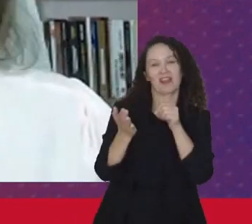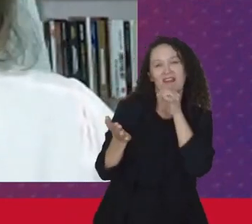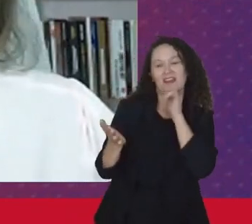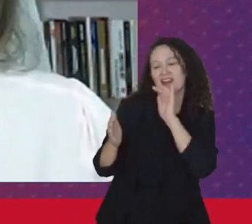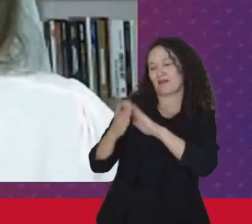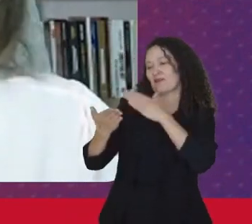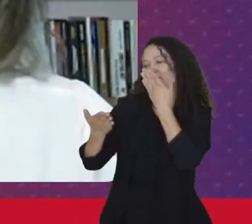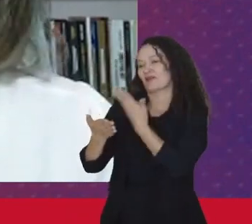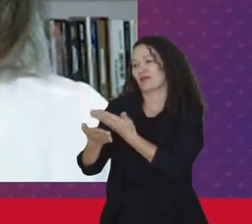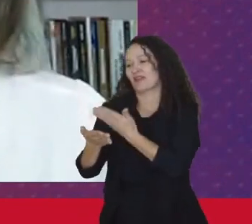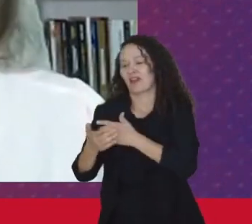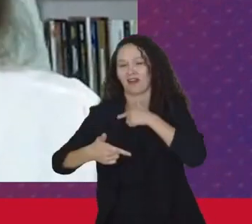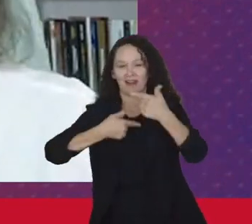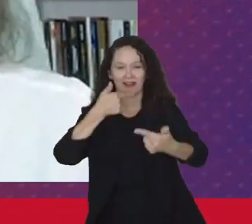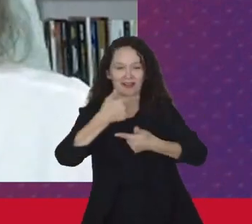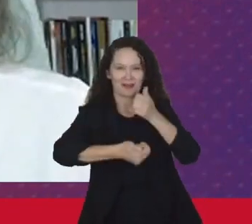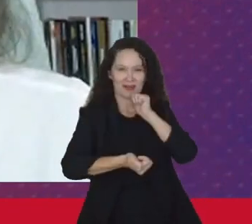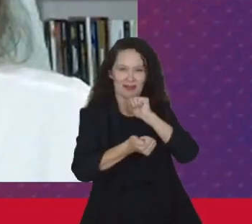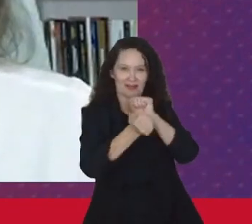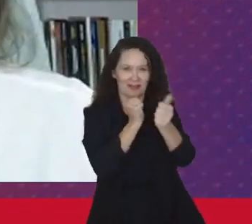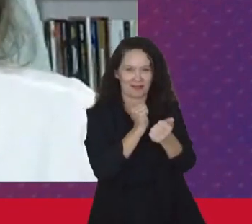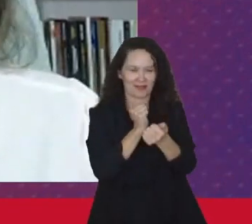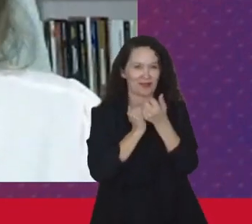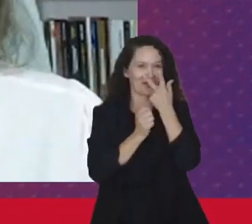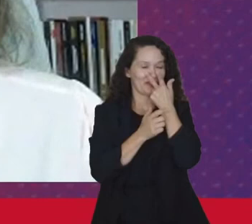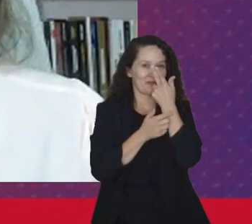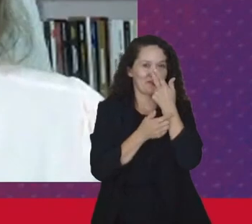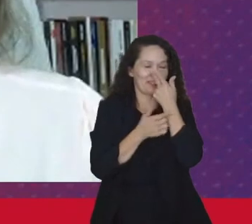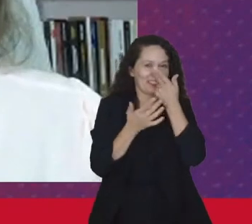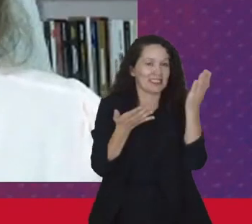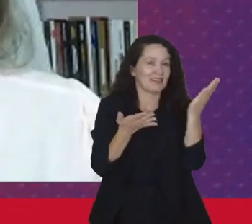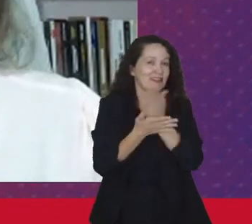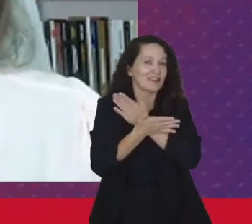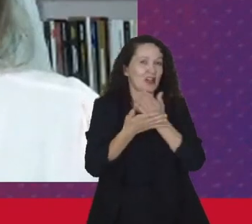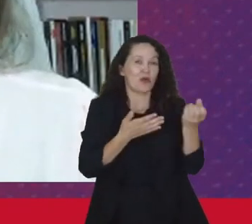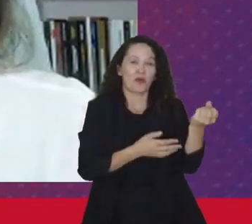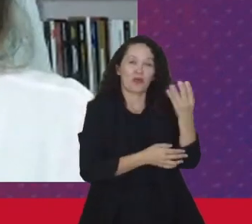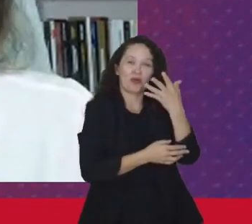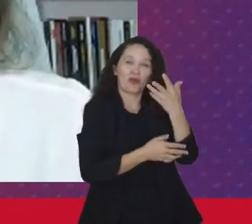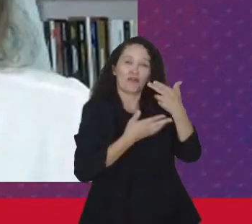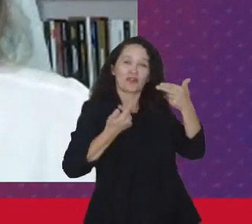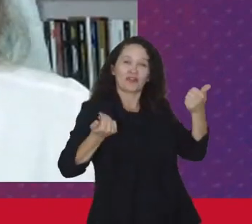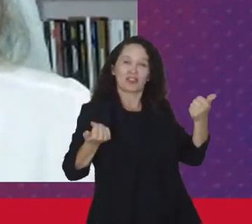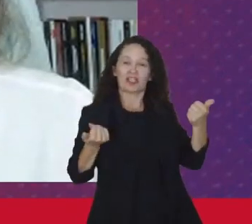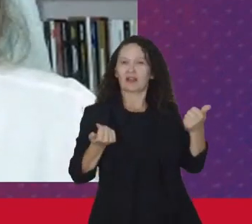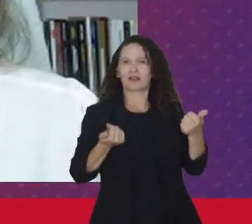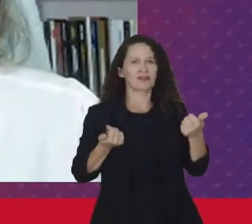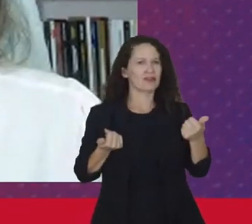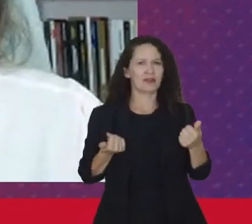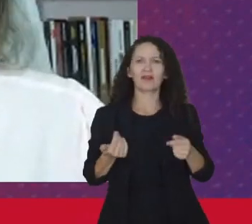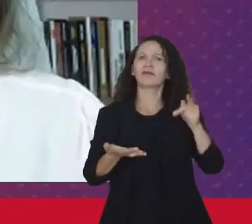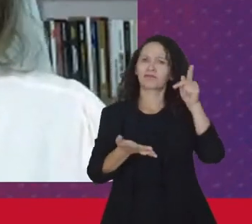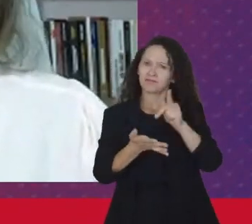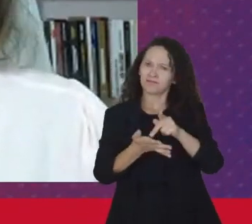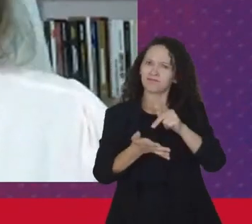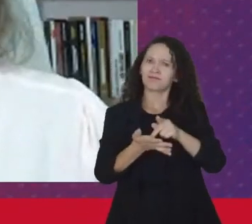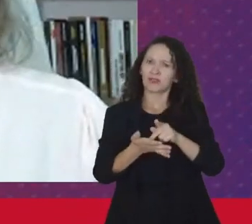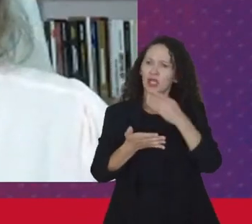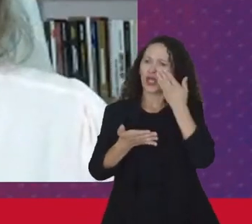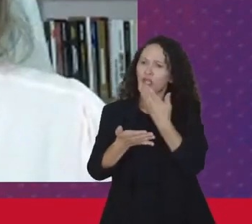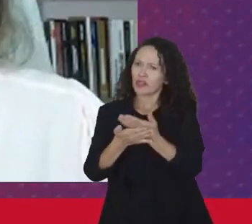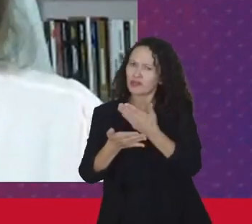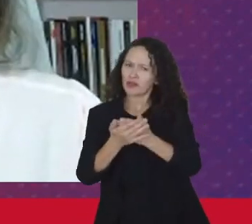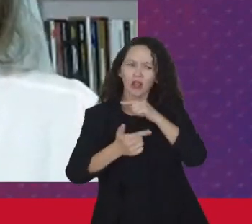estudar, trabalhar, fazer esporte como algo inédito ou heróico, quando na realidade